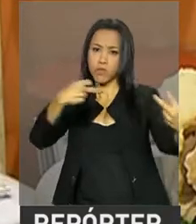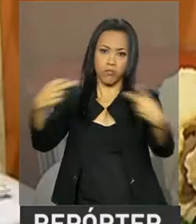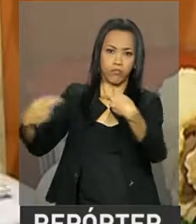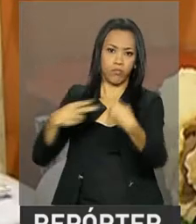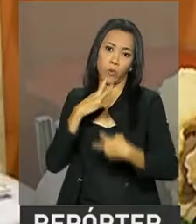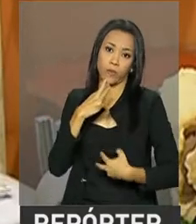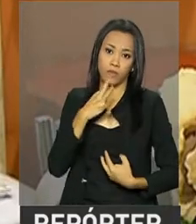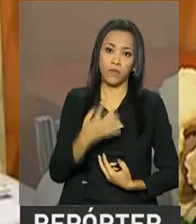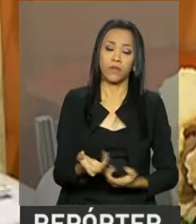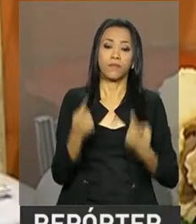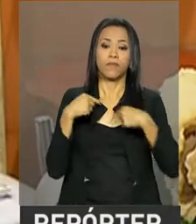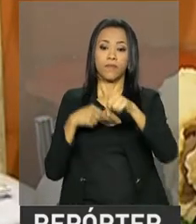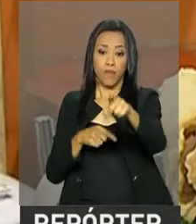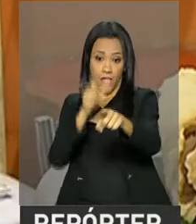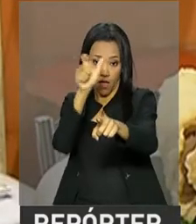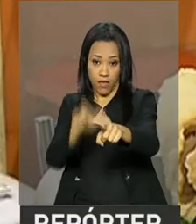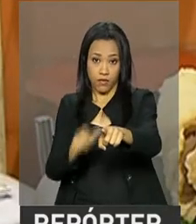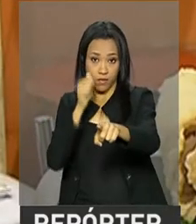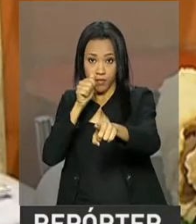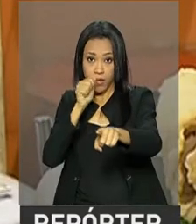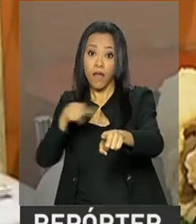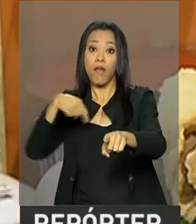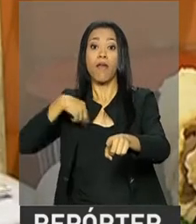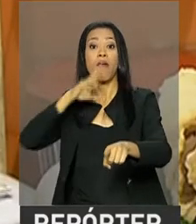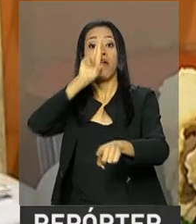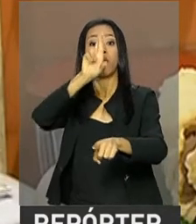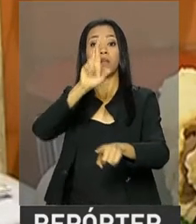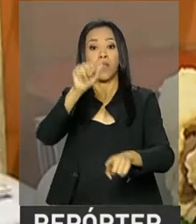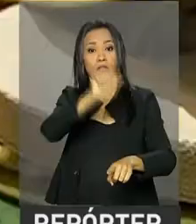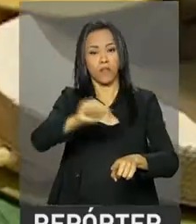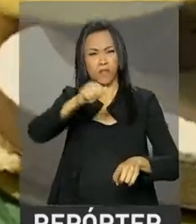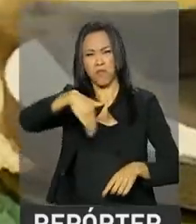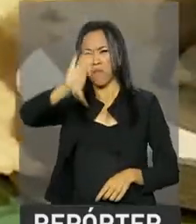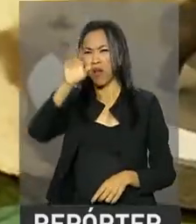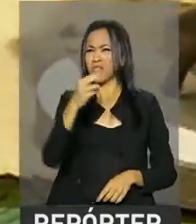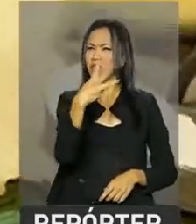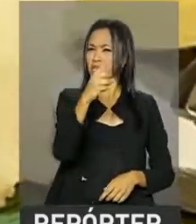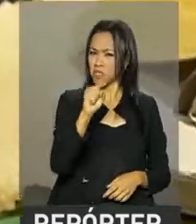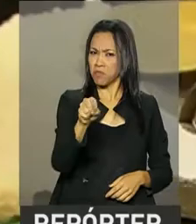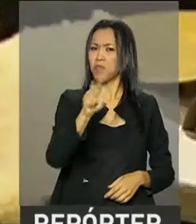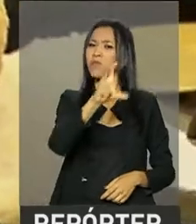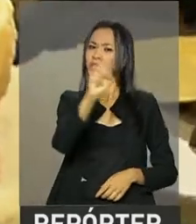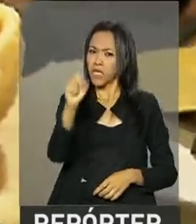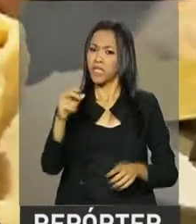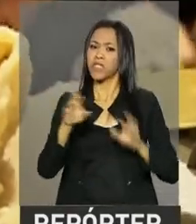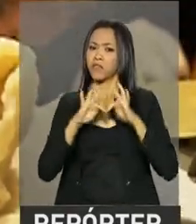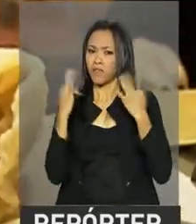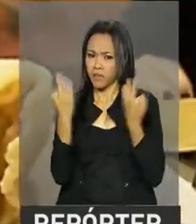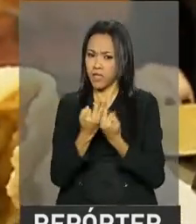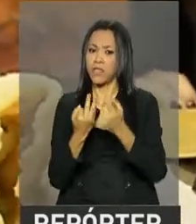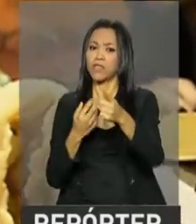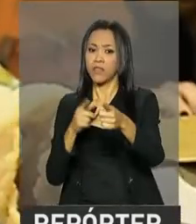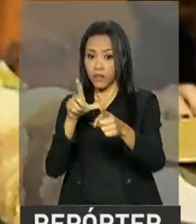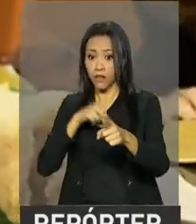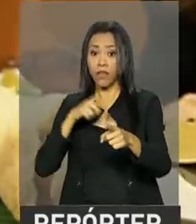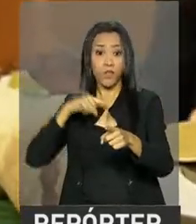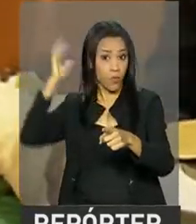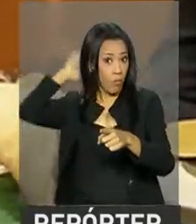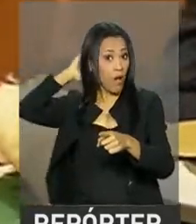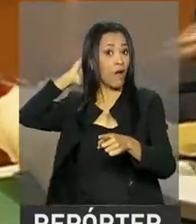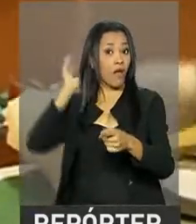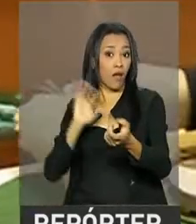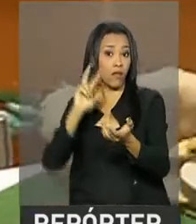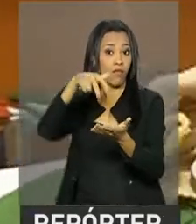Maria Zélia representa uma associação que reúne mais de 3.500 famílias e trouxe também do Pará acessórios feitos de